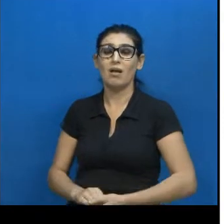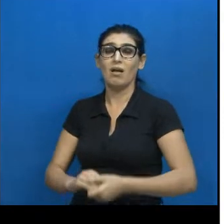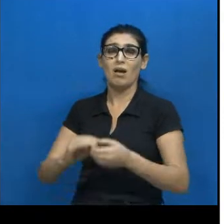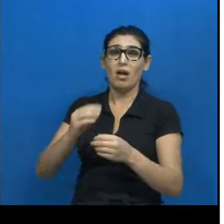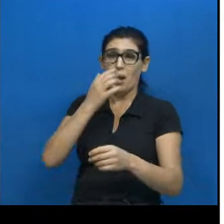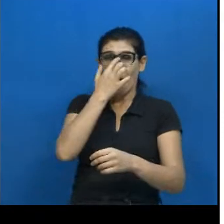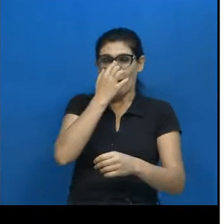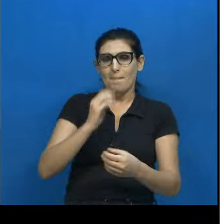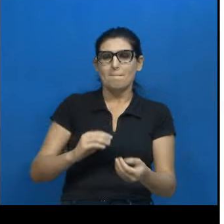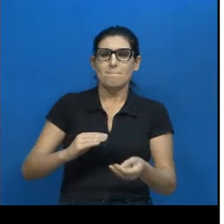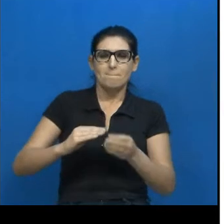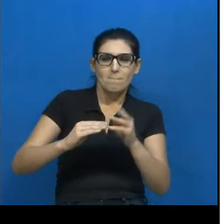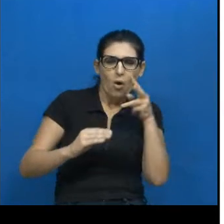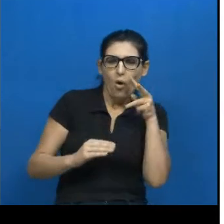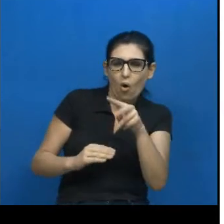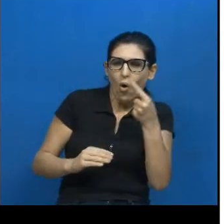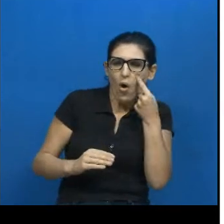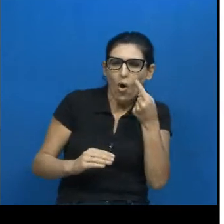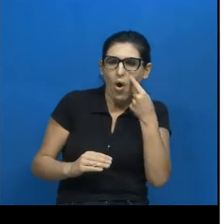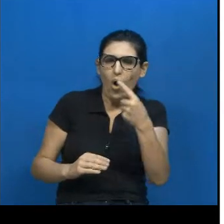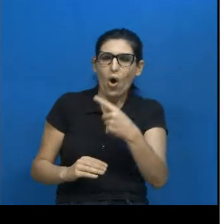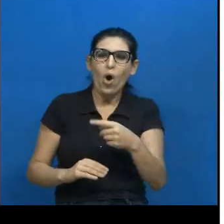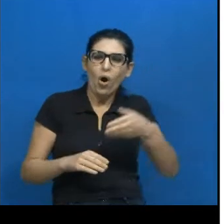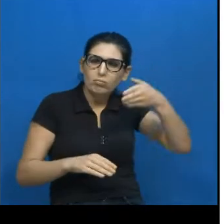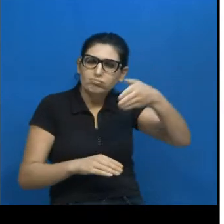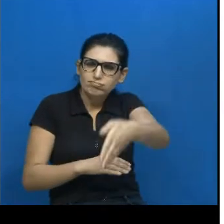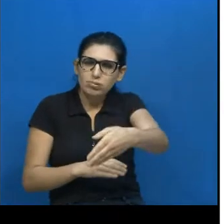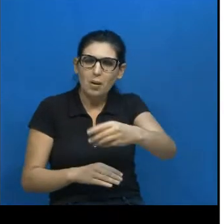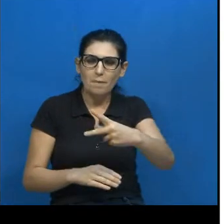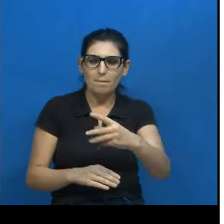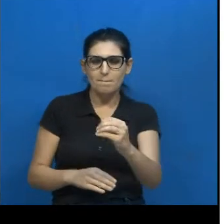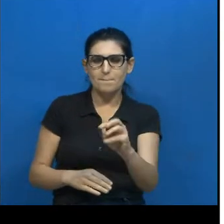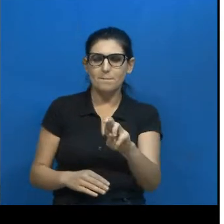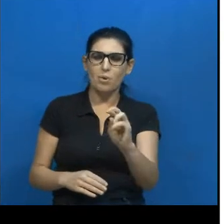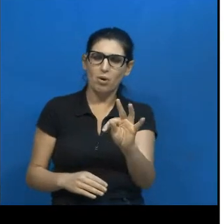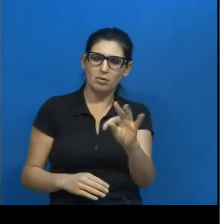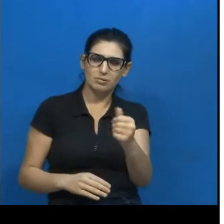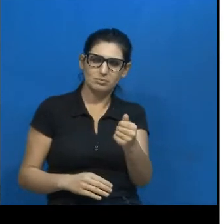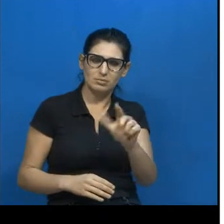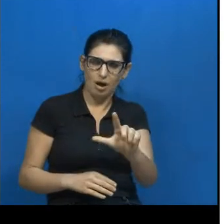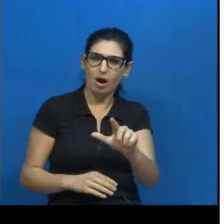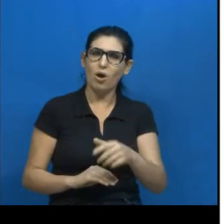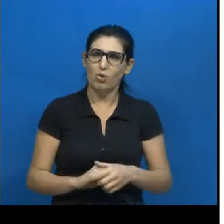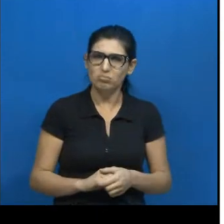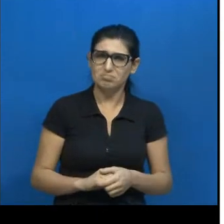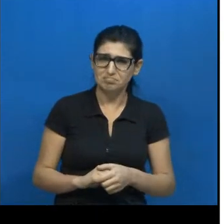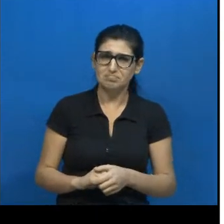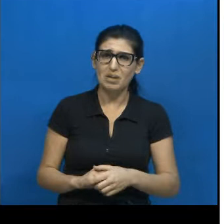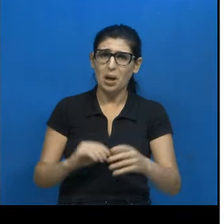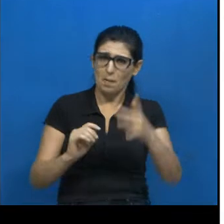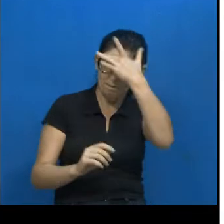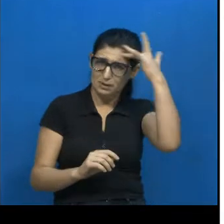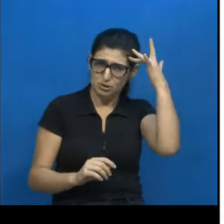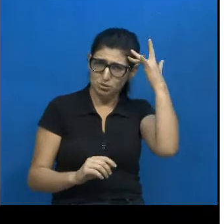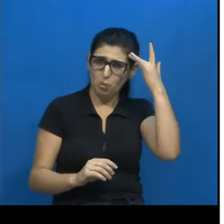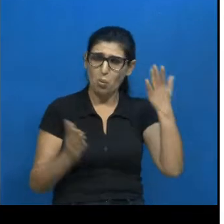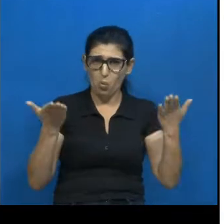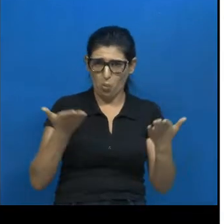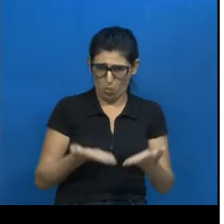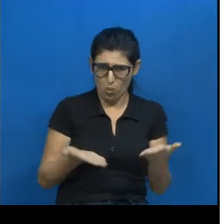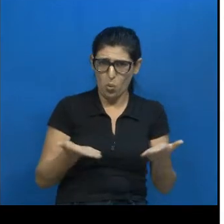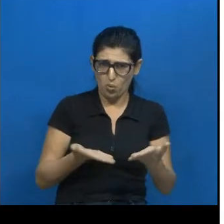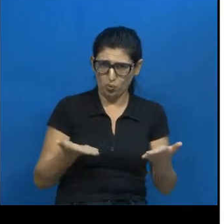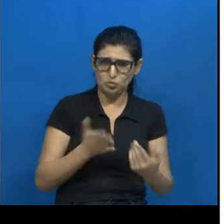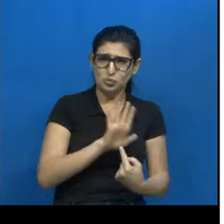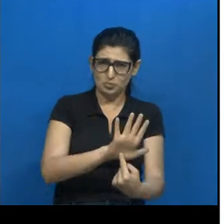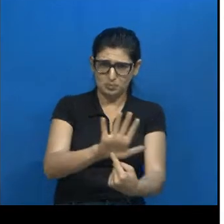lá no desenho você pode ver que no itinerário ele entra no Portal, ele continua atendendo, que está naquela região, essa população hoje, ela está mostrando